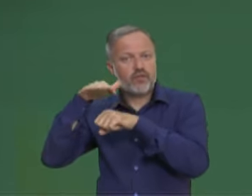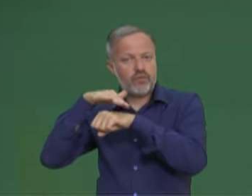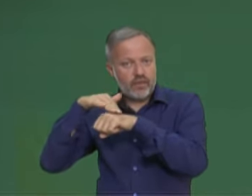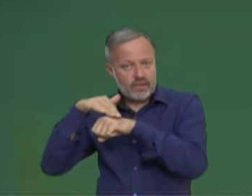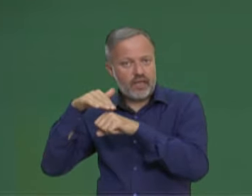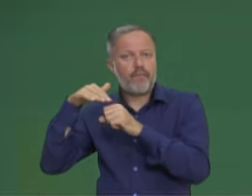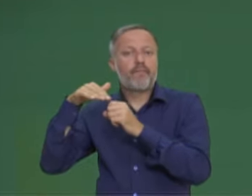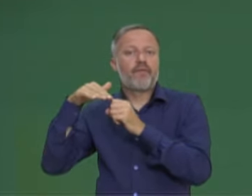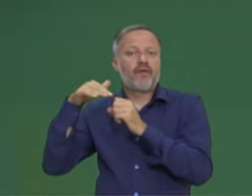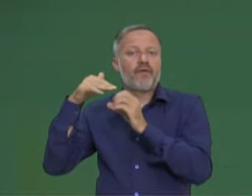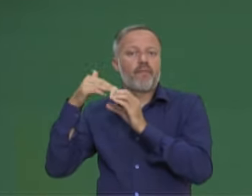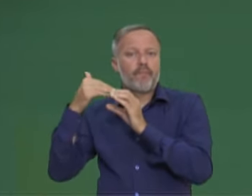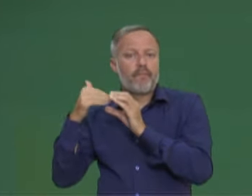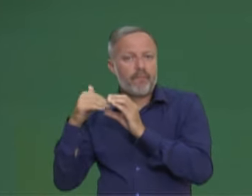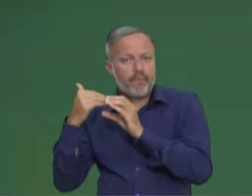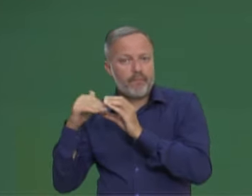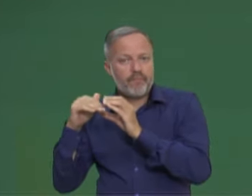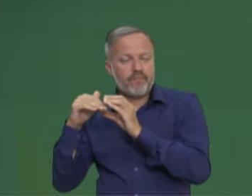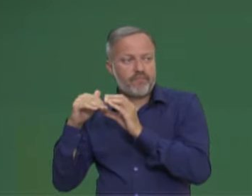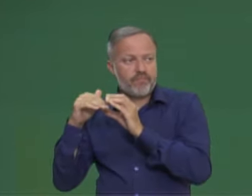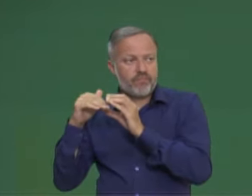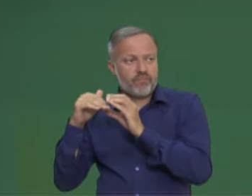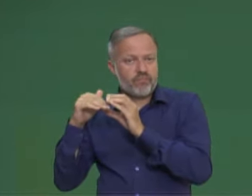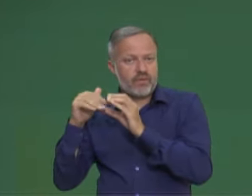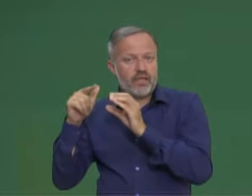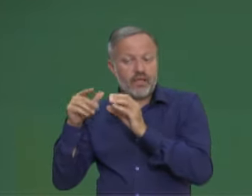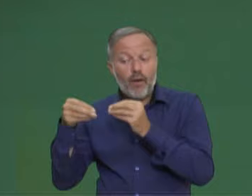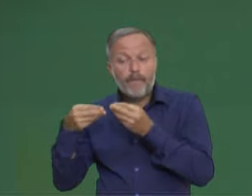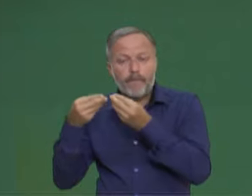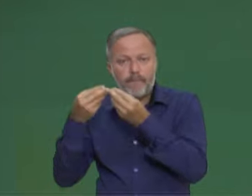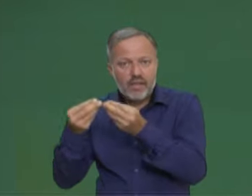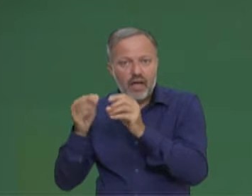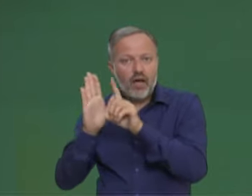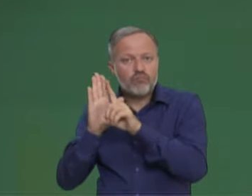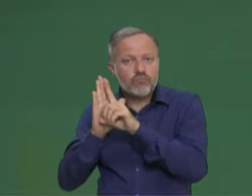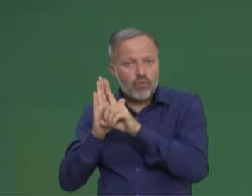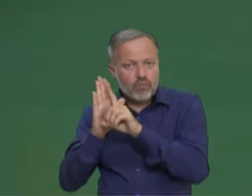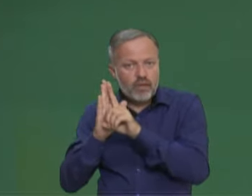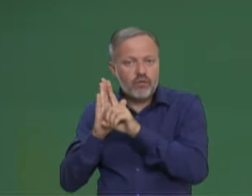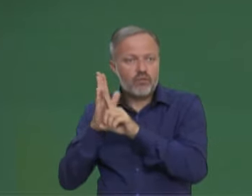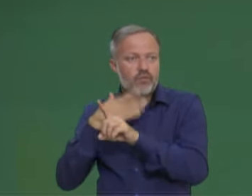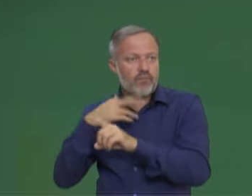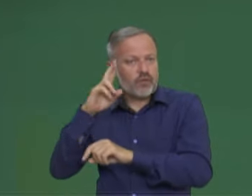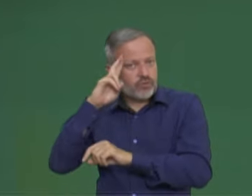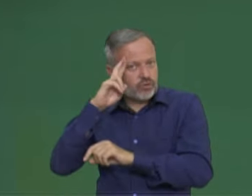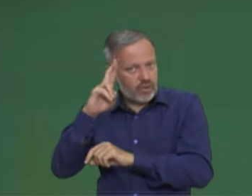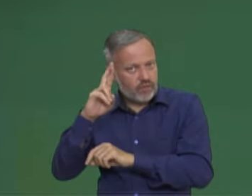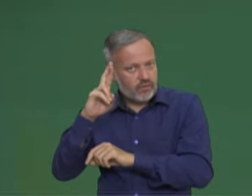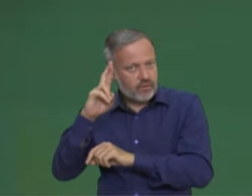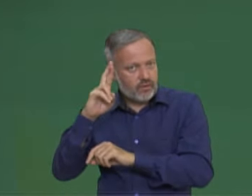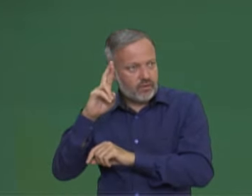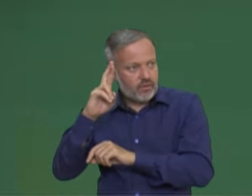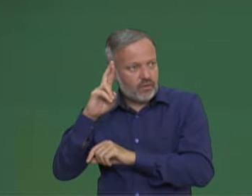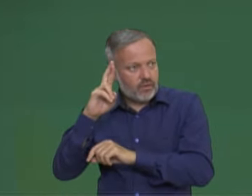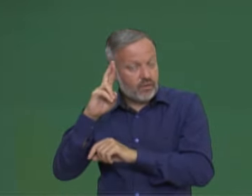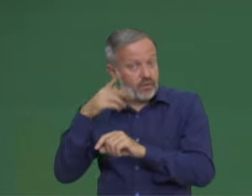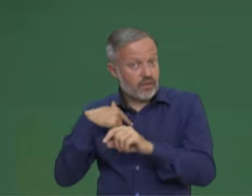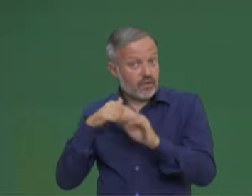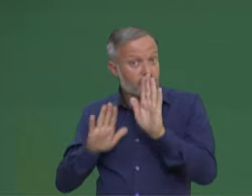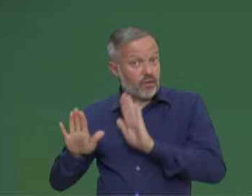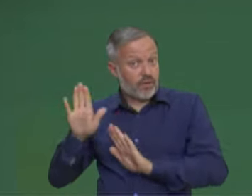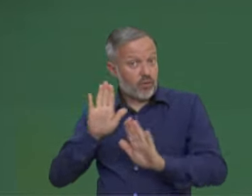por diante. E eu tenho que mandar um e-mail, um documento, um formulário para o meu chefe. Eu tenho que tomar cuidado como eu vou